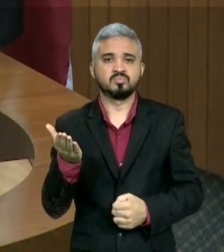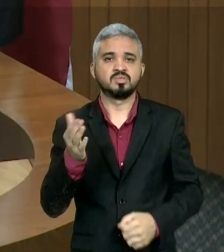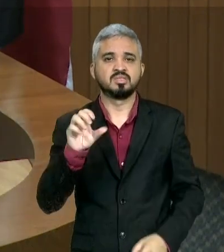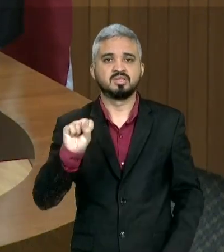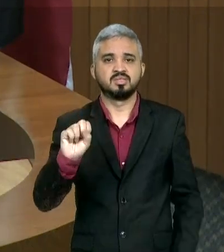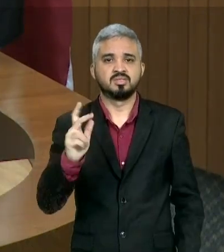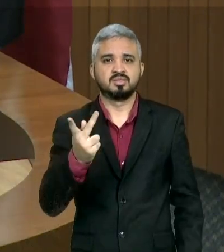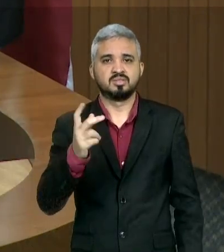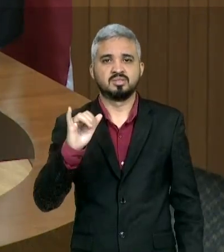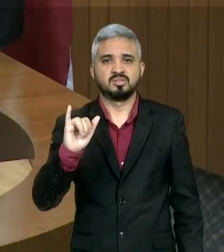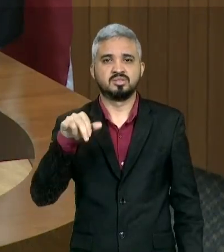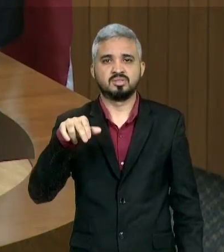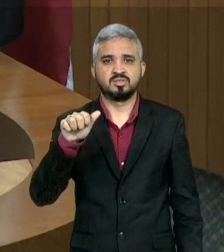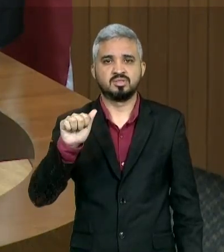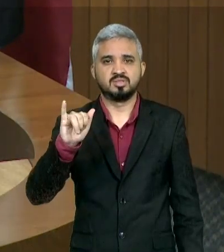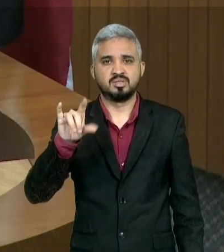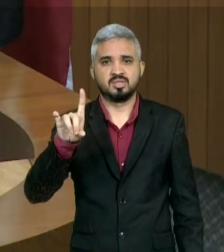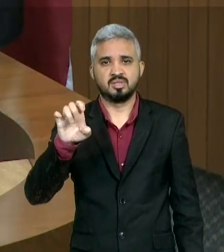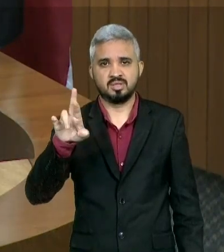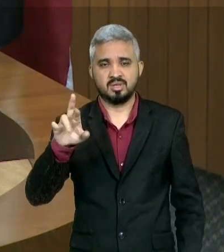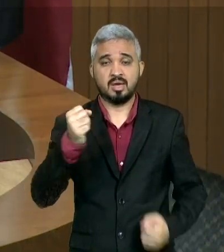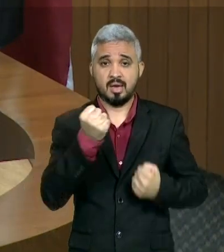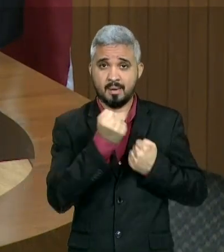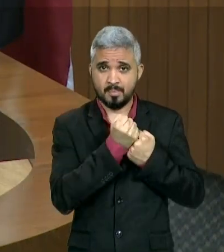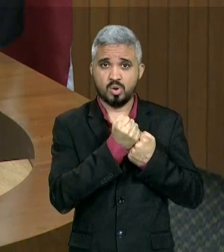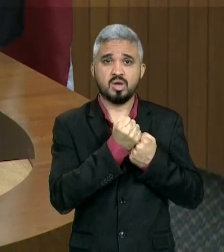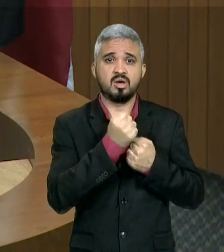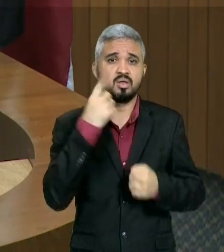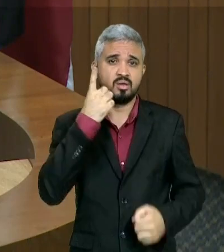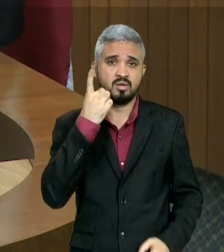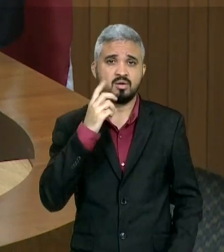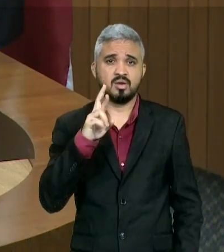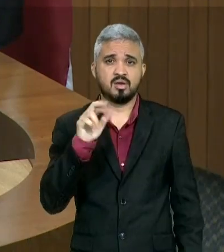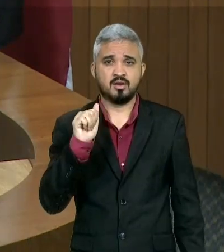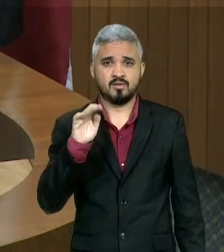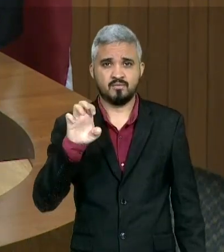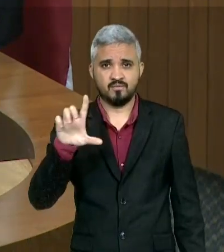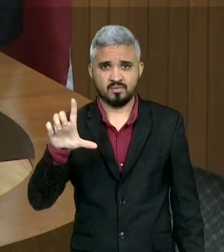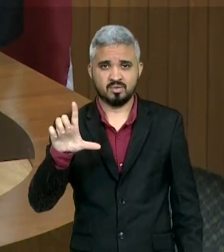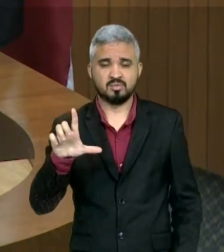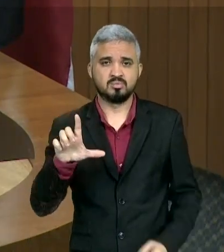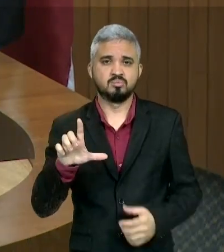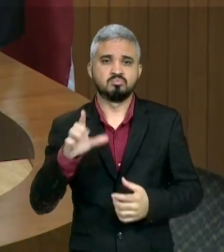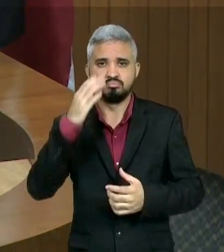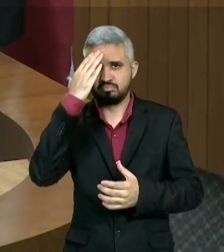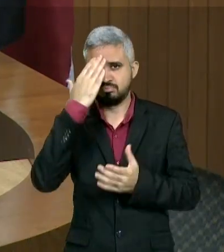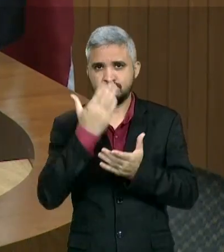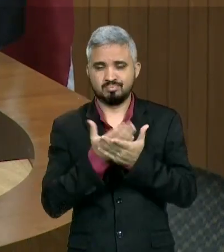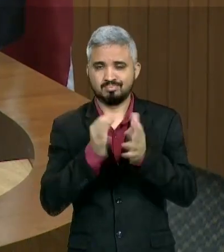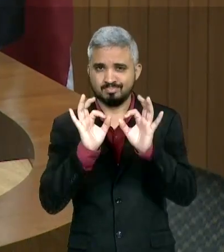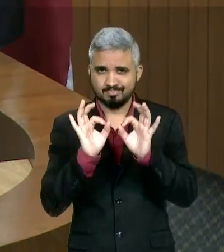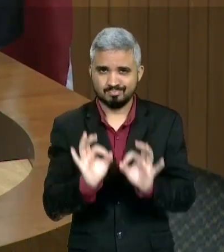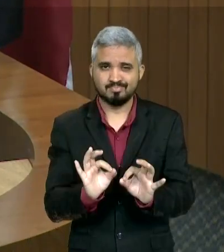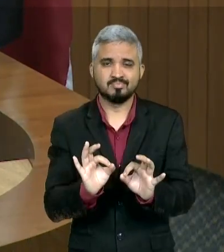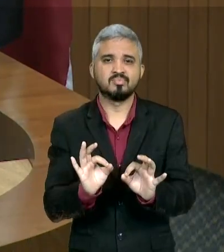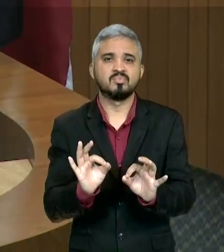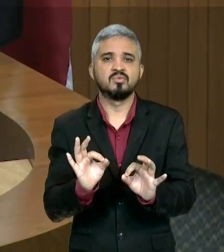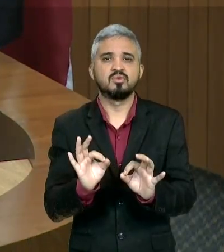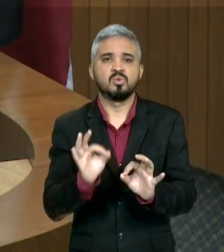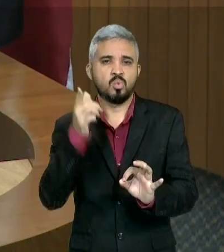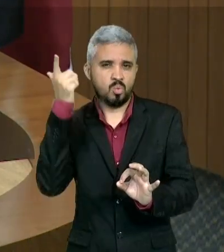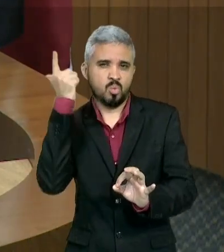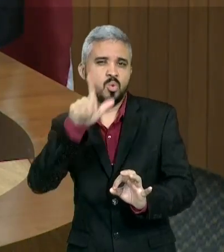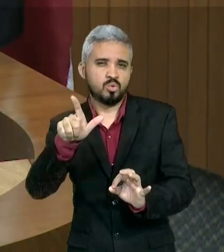desse grupão, um grupão aí que quer melhores dias para Timon, e tenho certeza que vamos alcançar a vitória